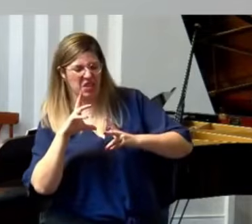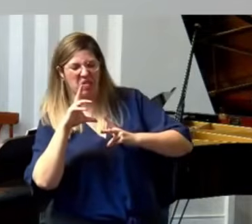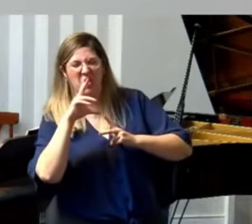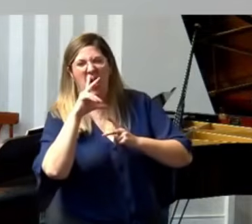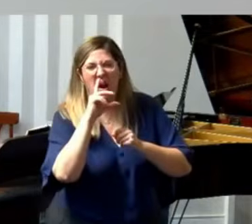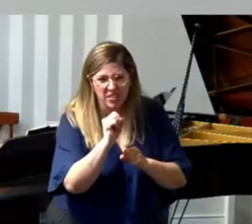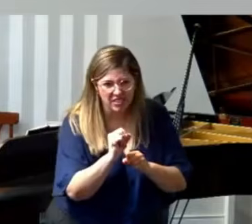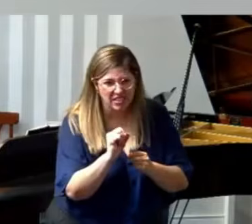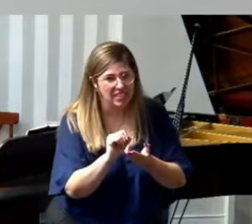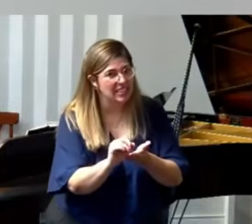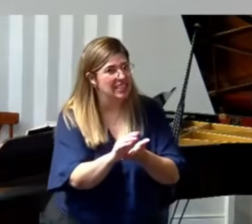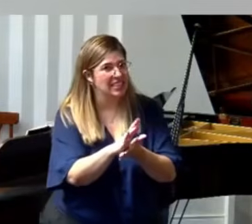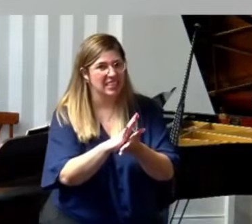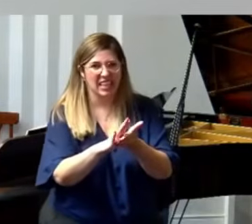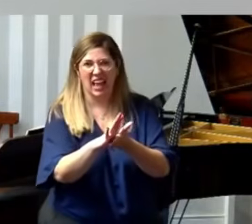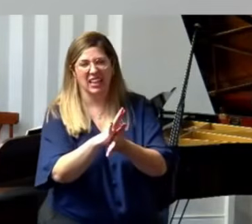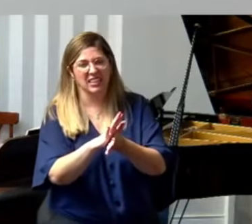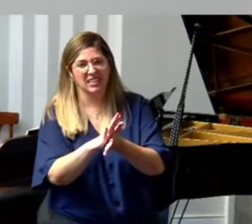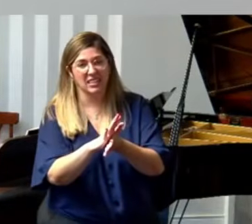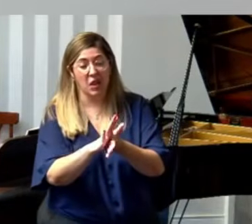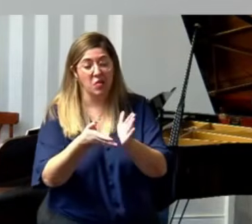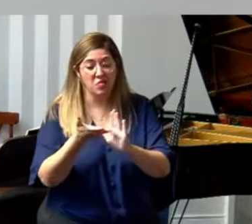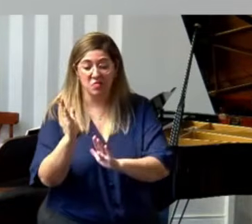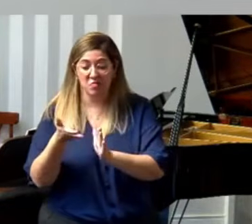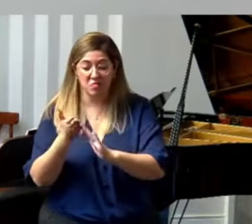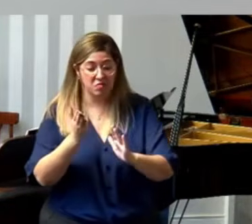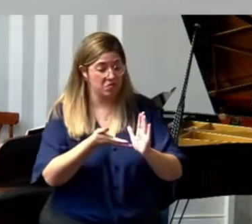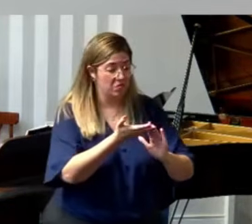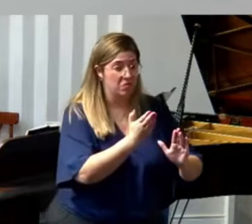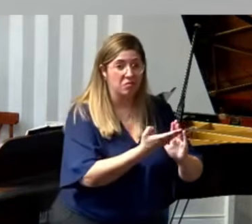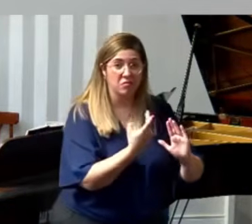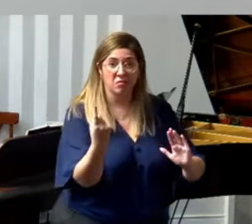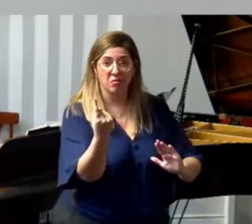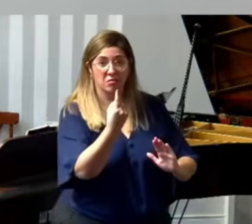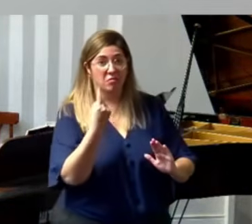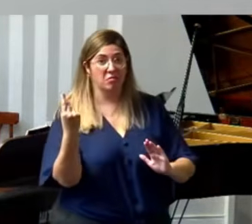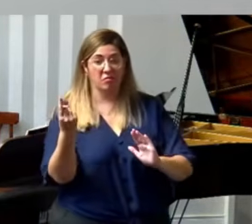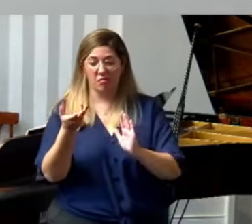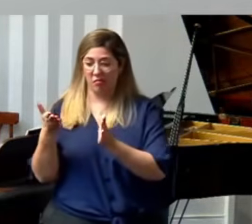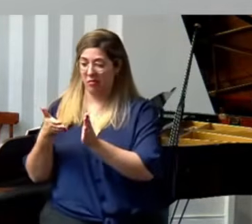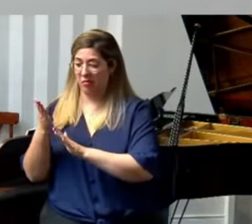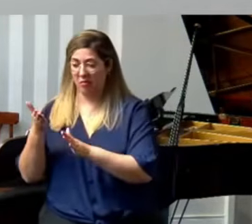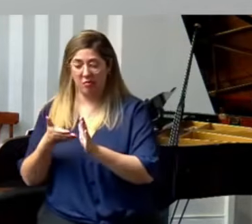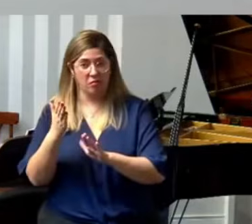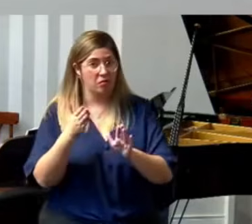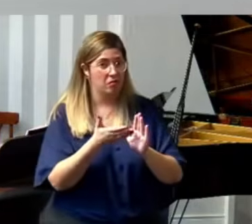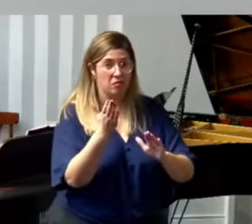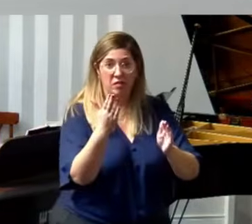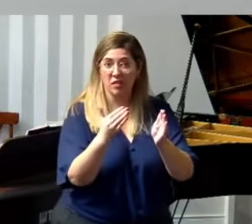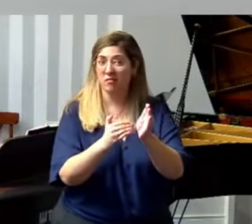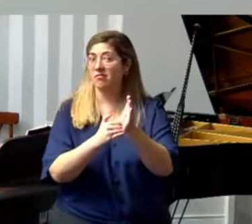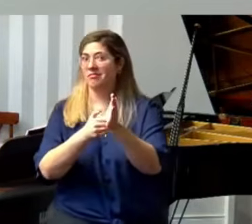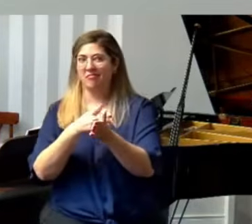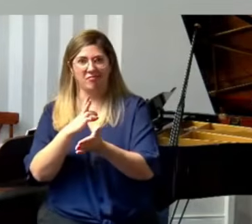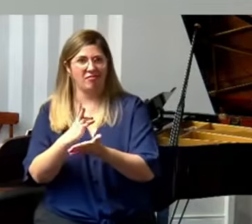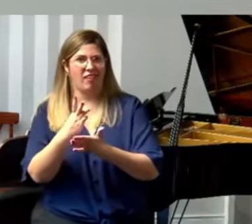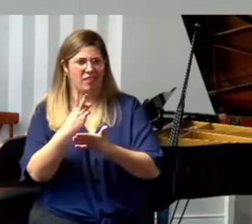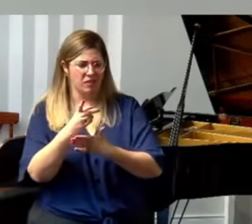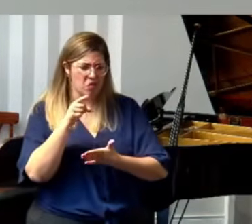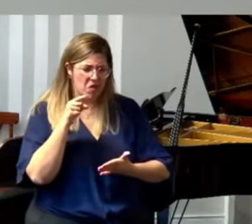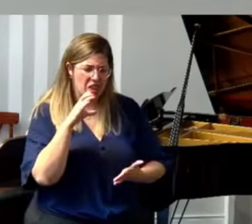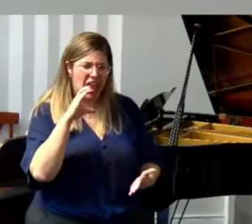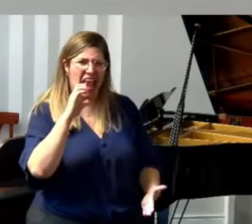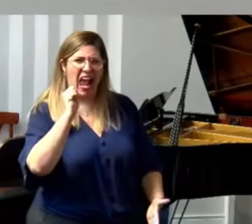força. Você será fugitivo e errante pela terra. Veja que